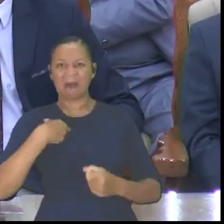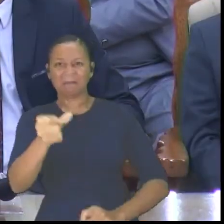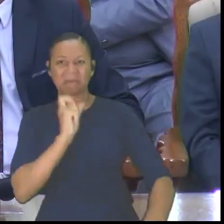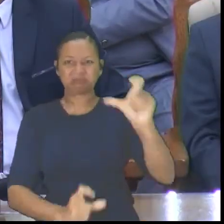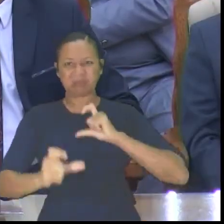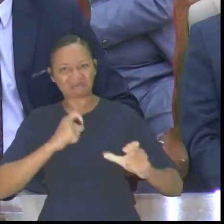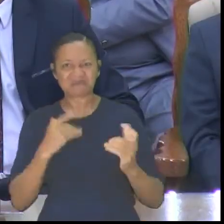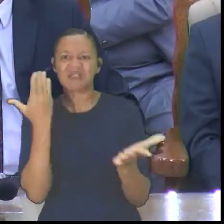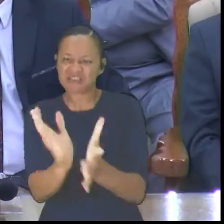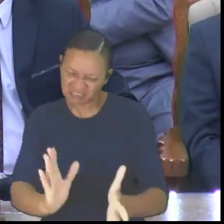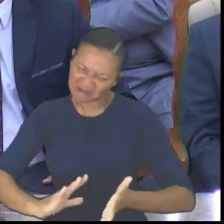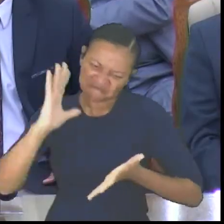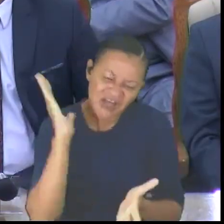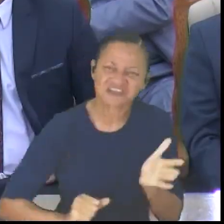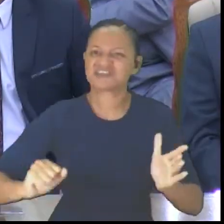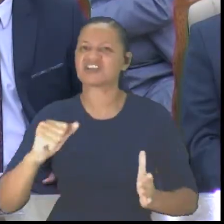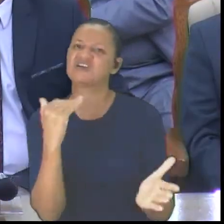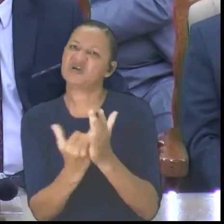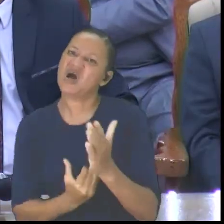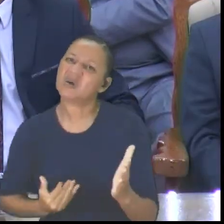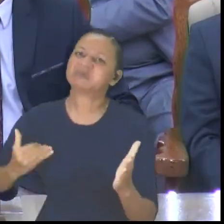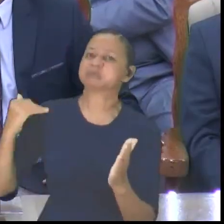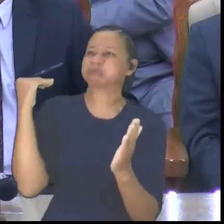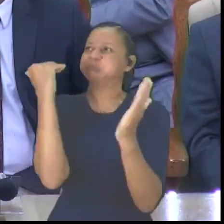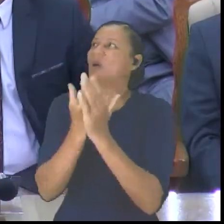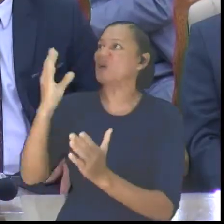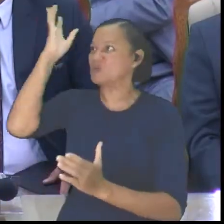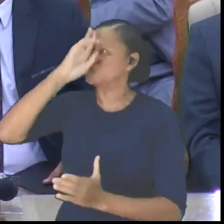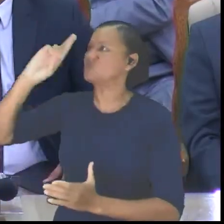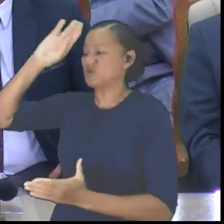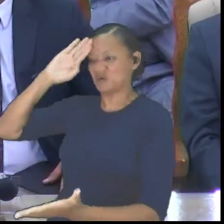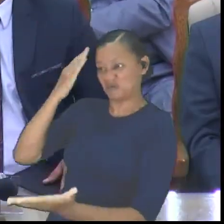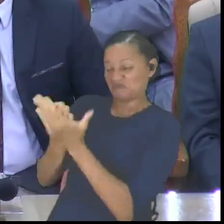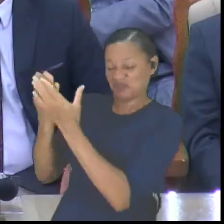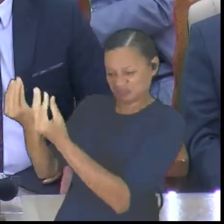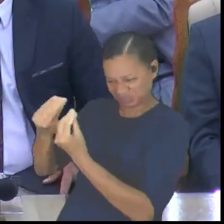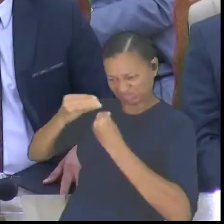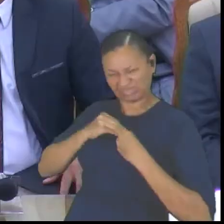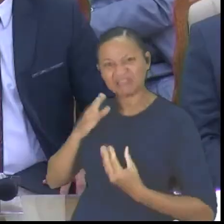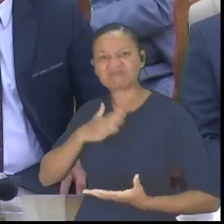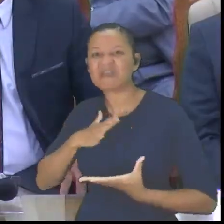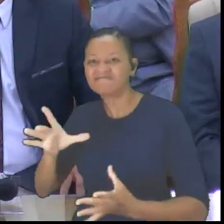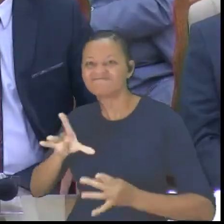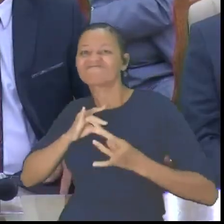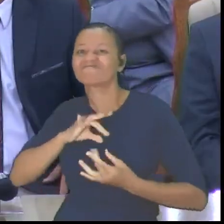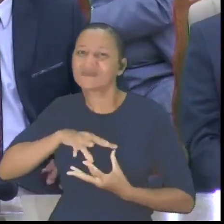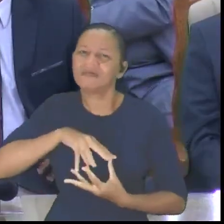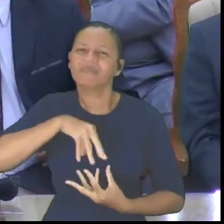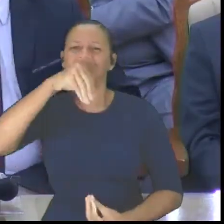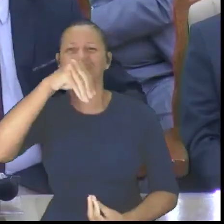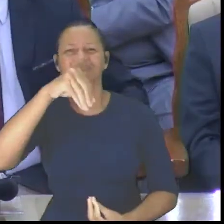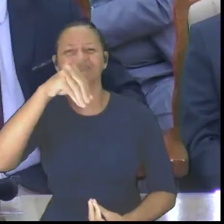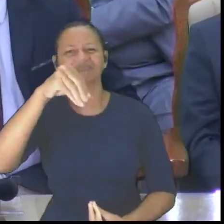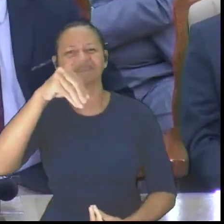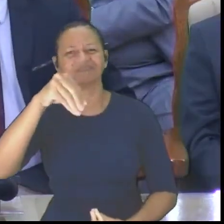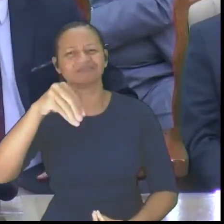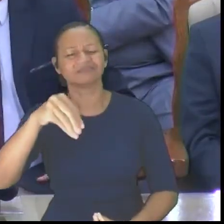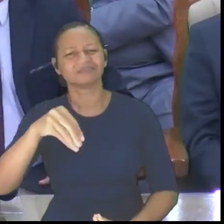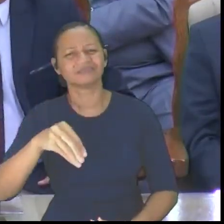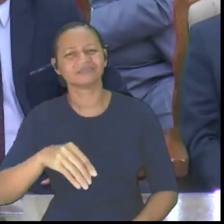tirar de mim a grandeza que Deus depositou na minha alma.